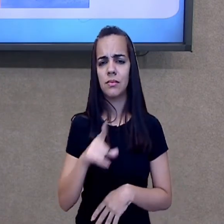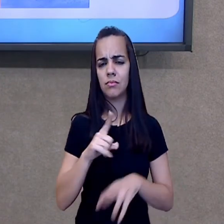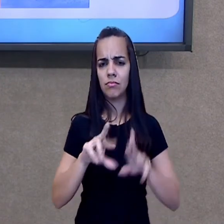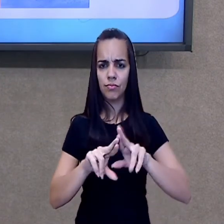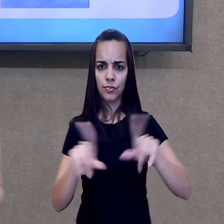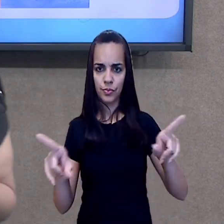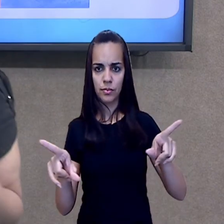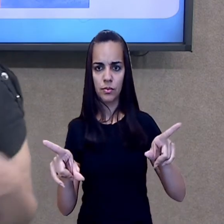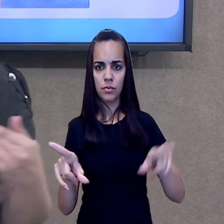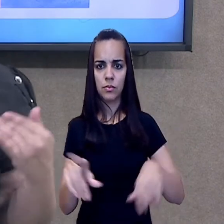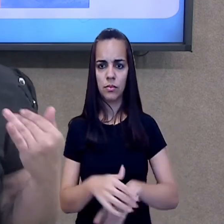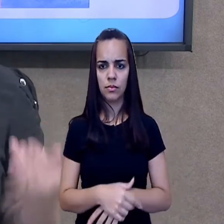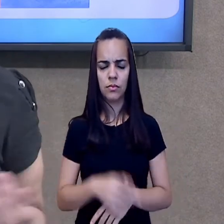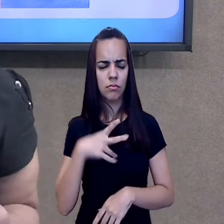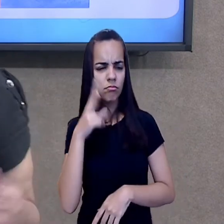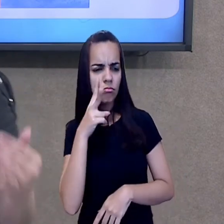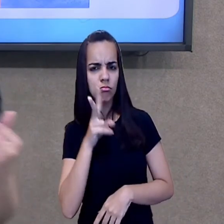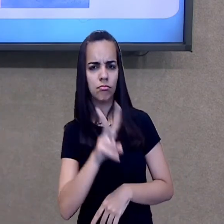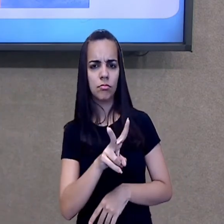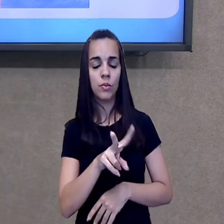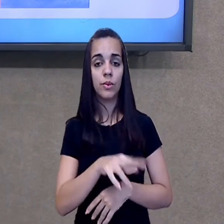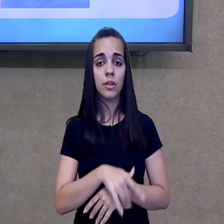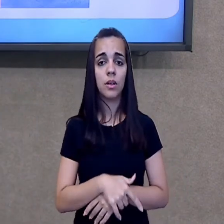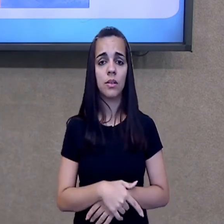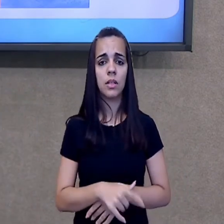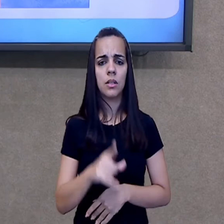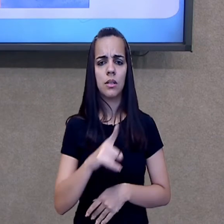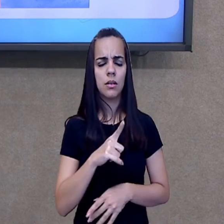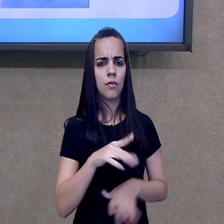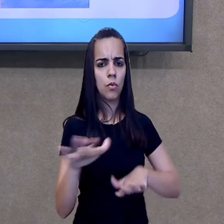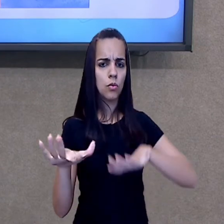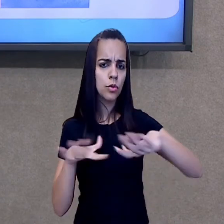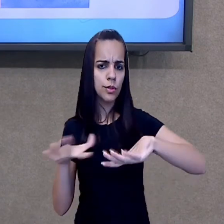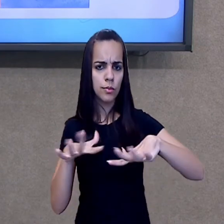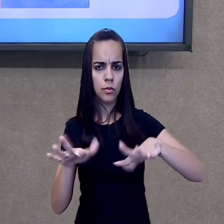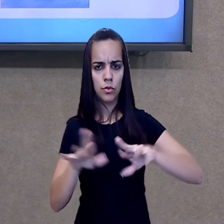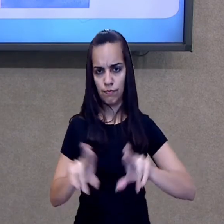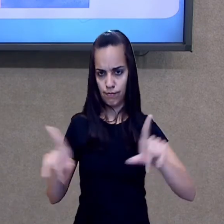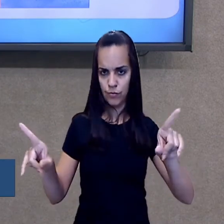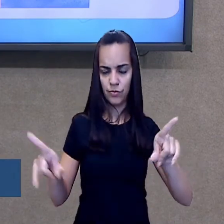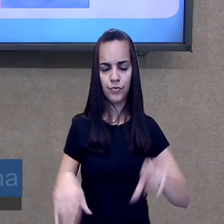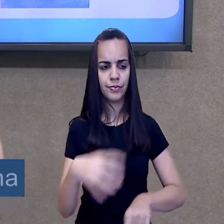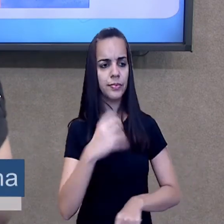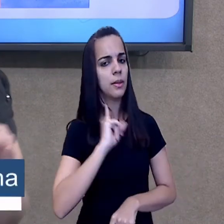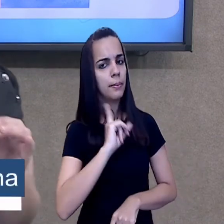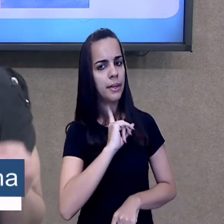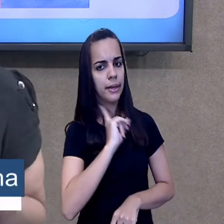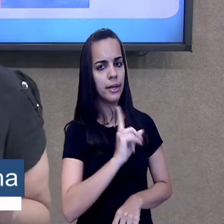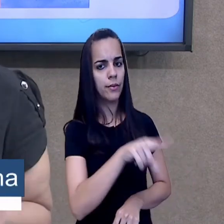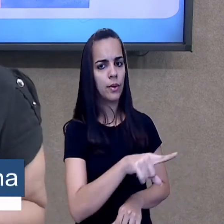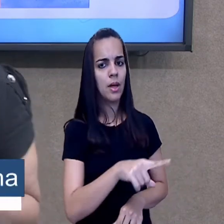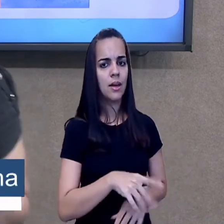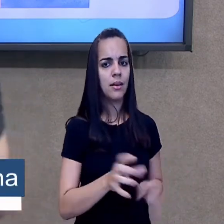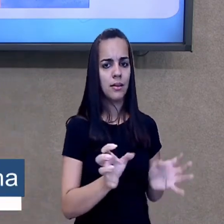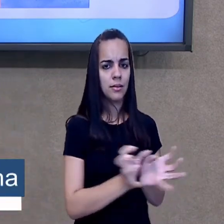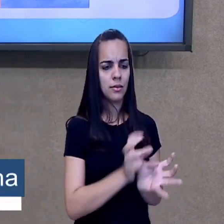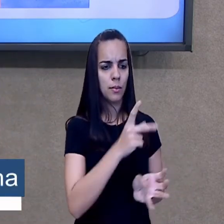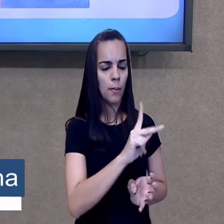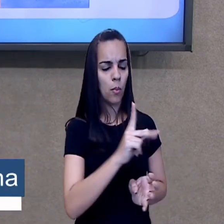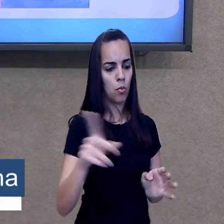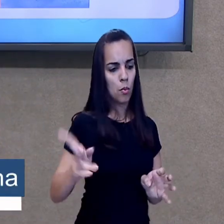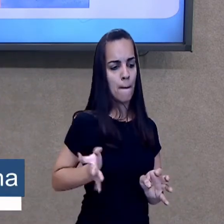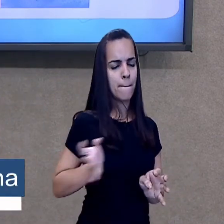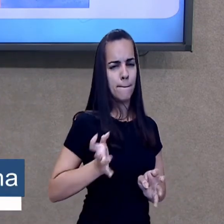diferenças podemos observar a orientação dos movimentos à Inconfidência Mineira. Foi um movimento